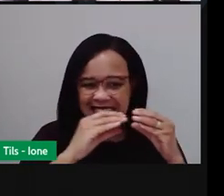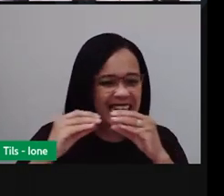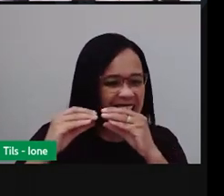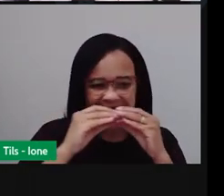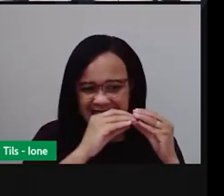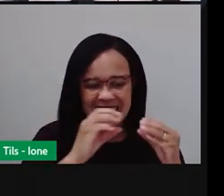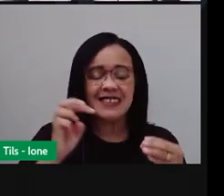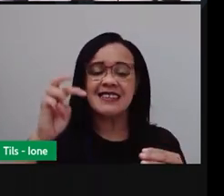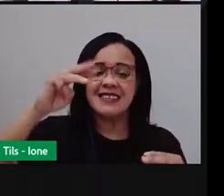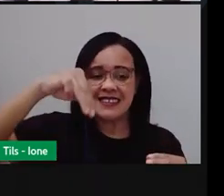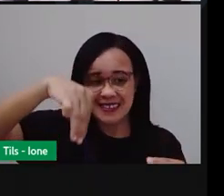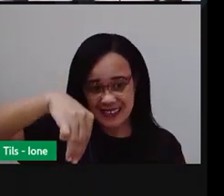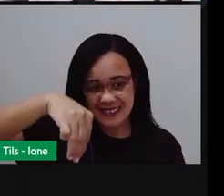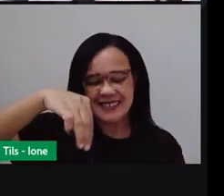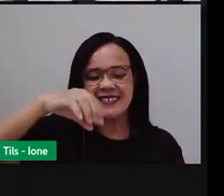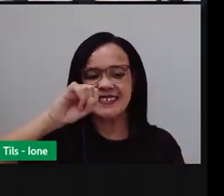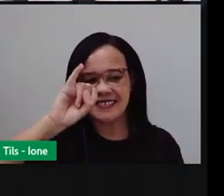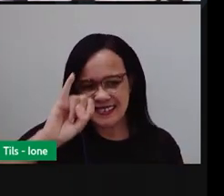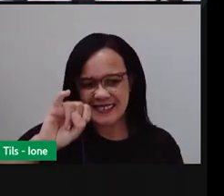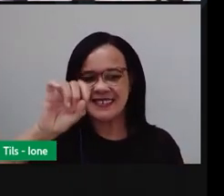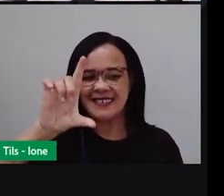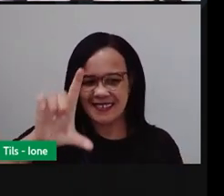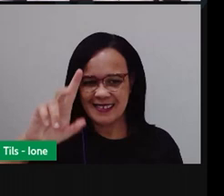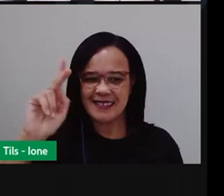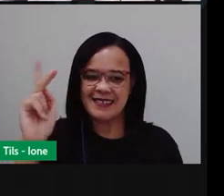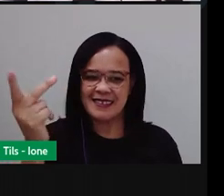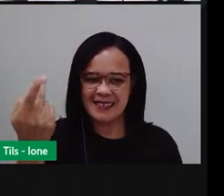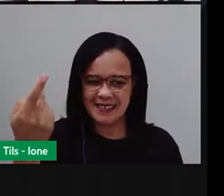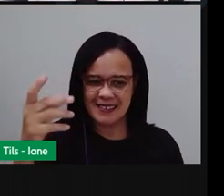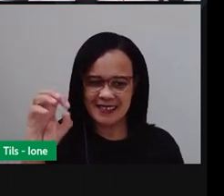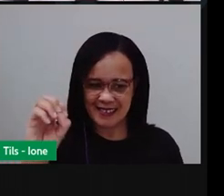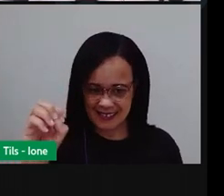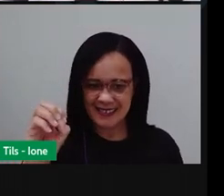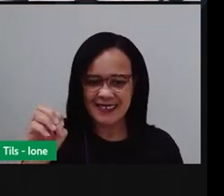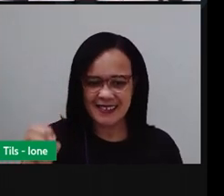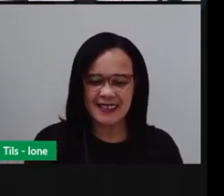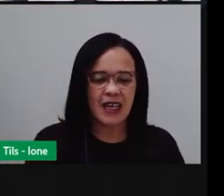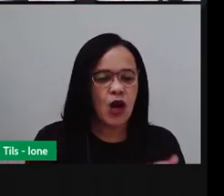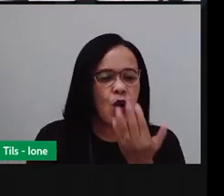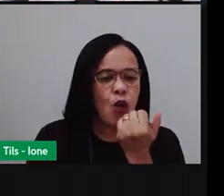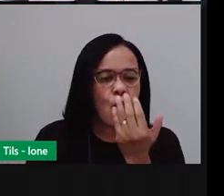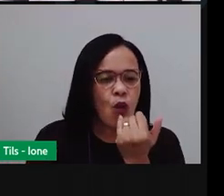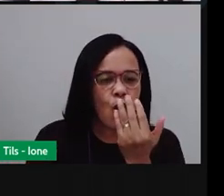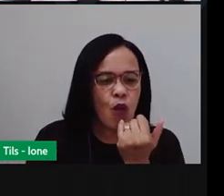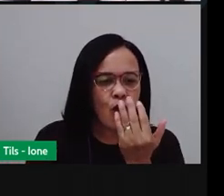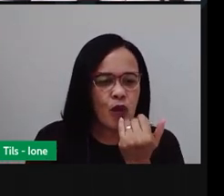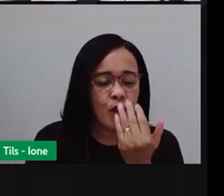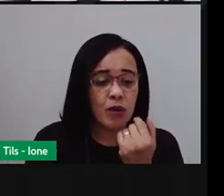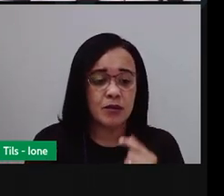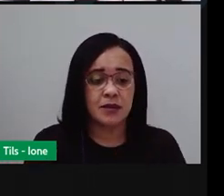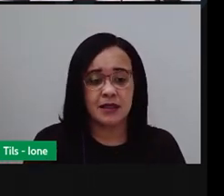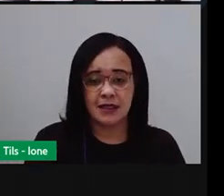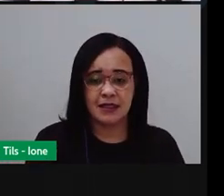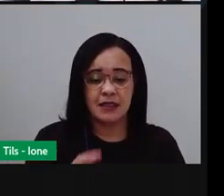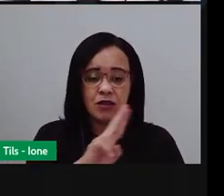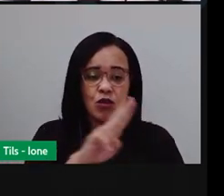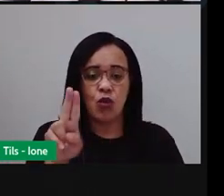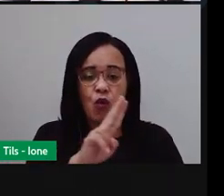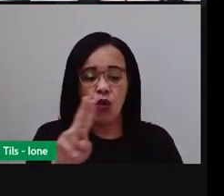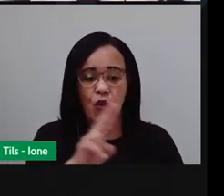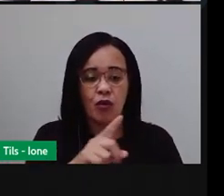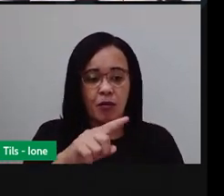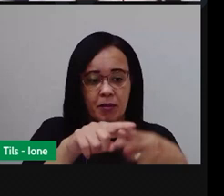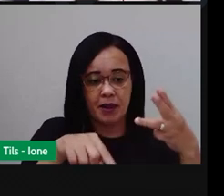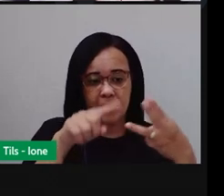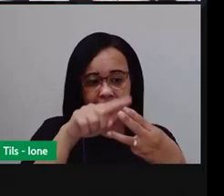E é o nome de uma comida que ela vai ser escrita com três palavras: